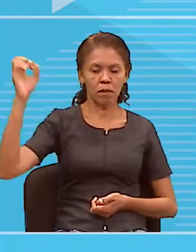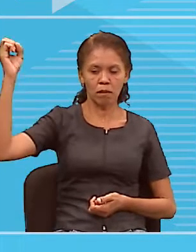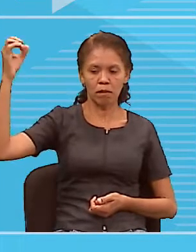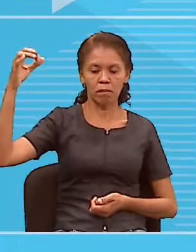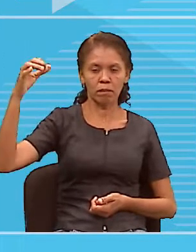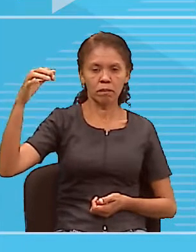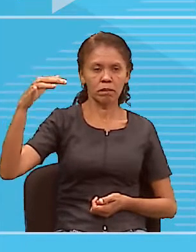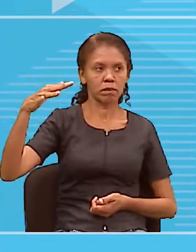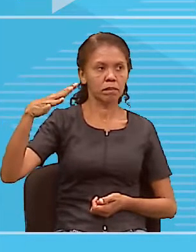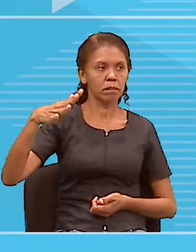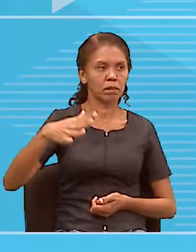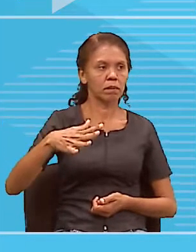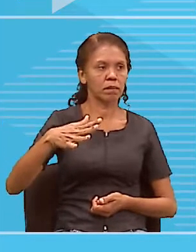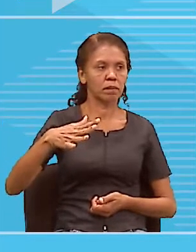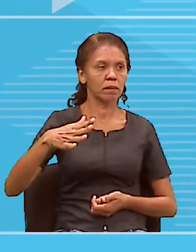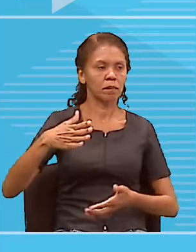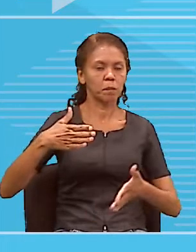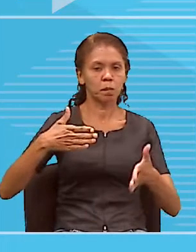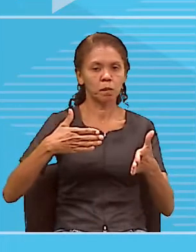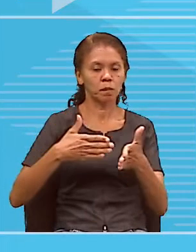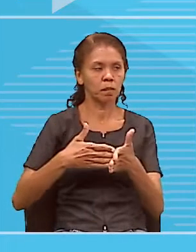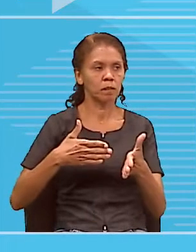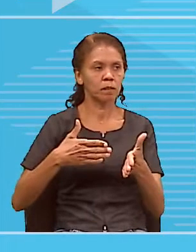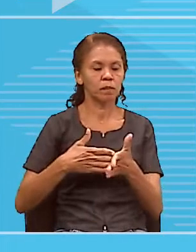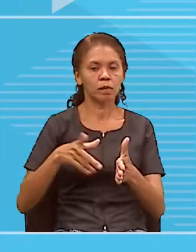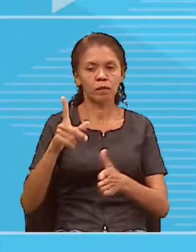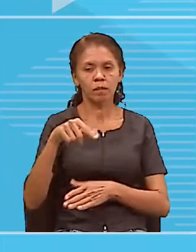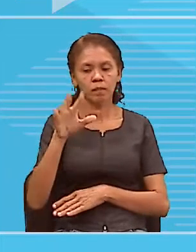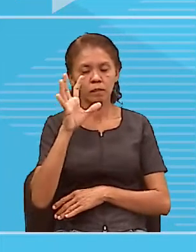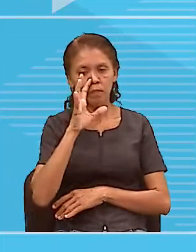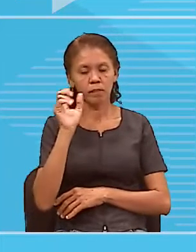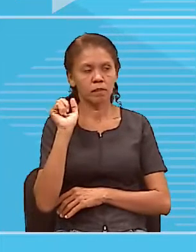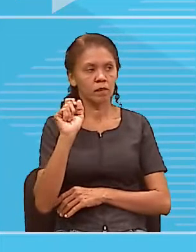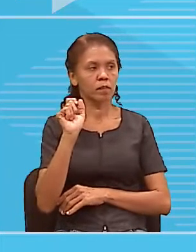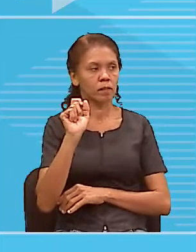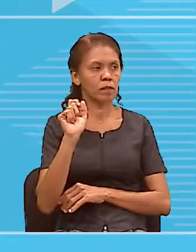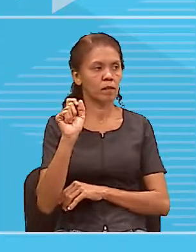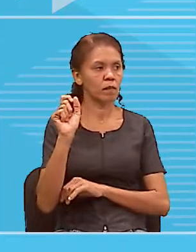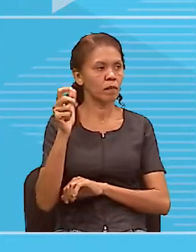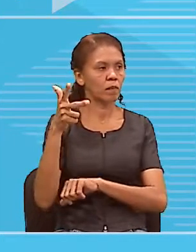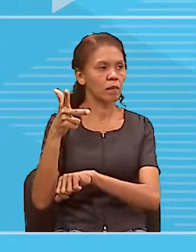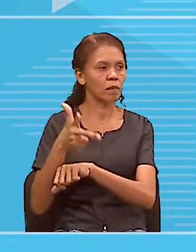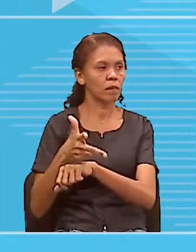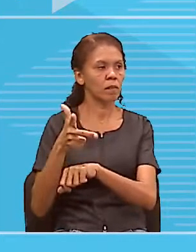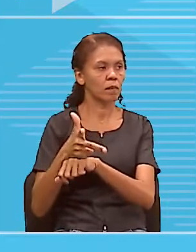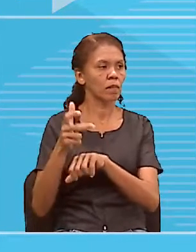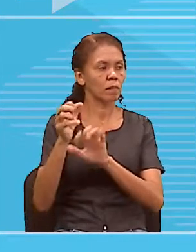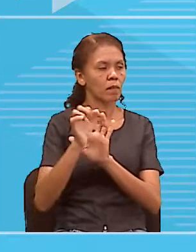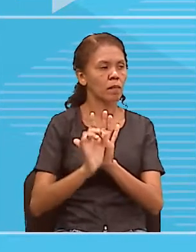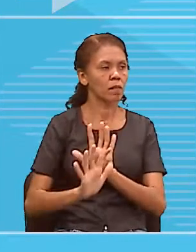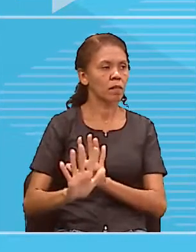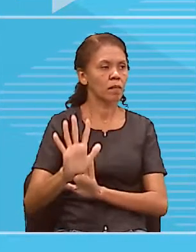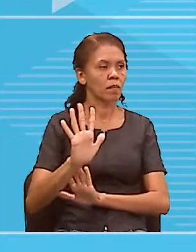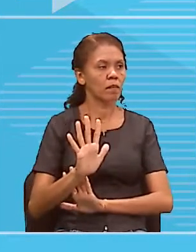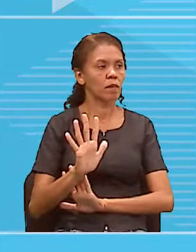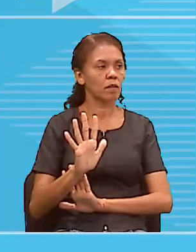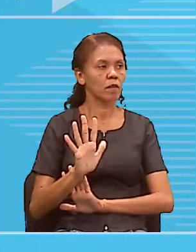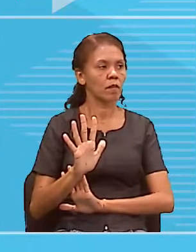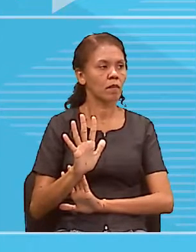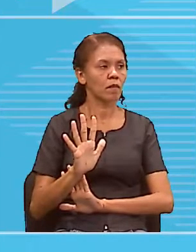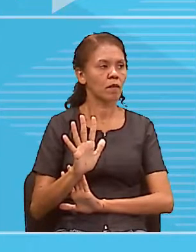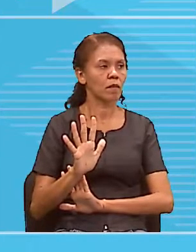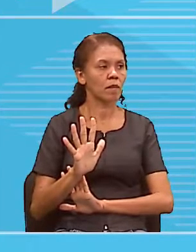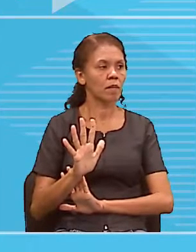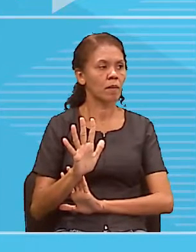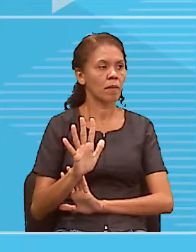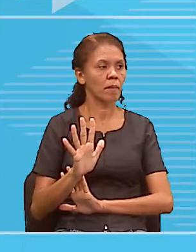ao passar por esses obstáculos Então você observa aqui nesse vídeo né nessa imagem que